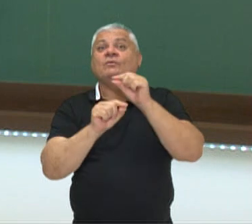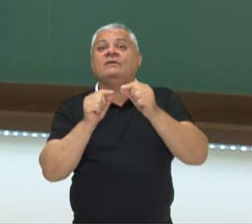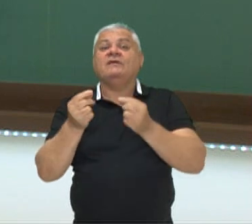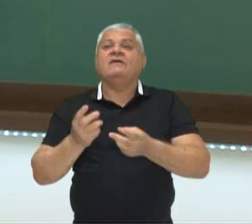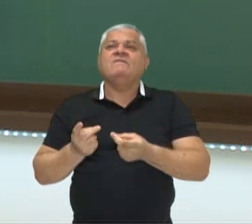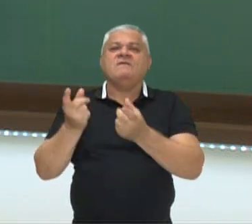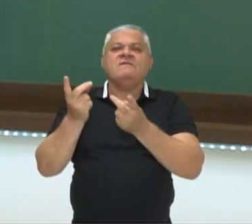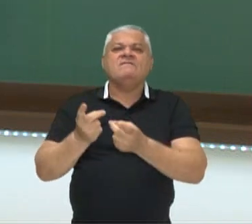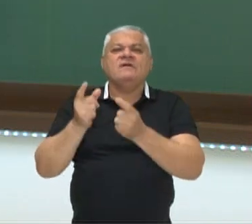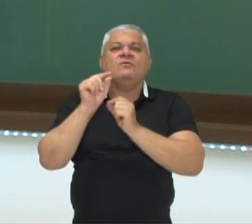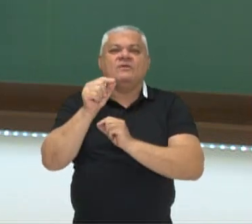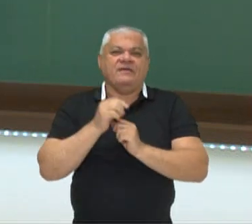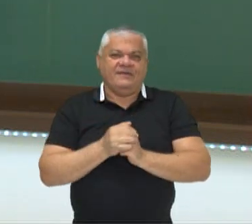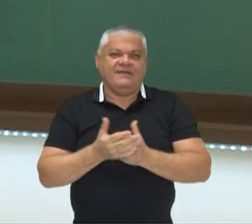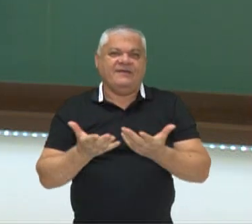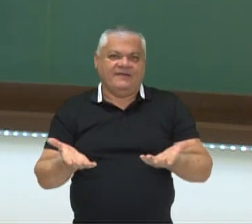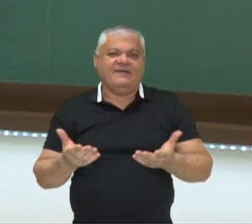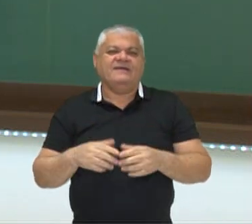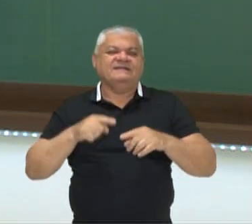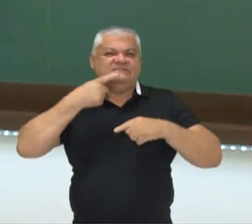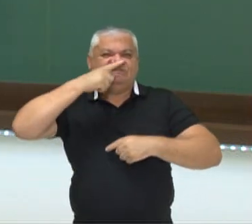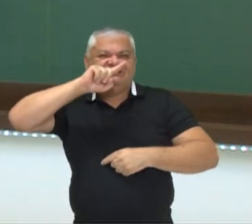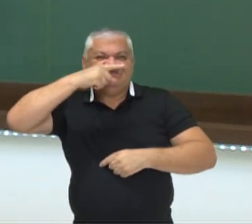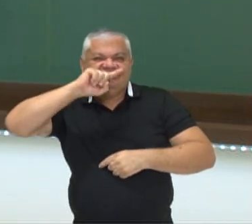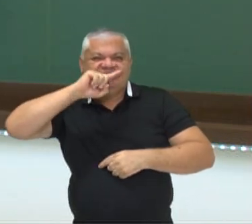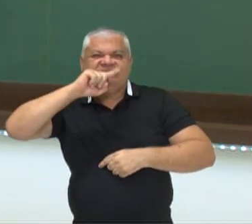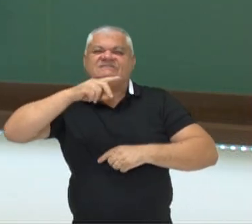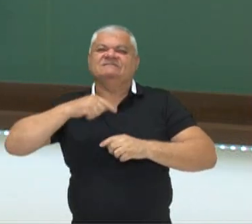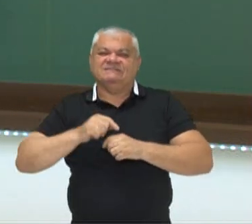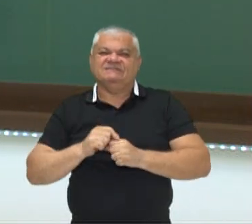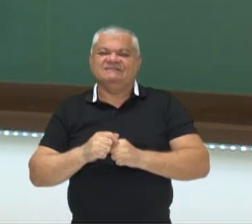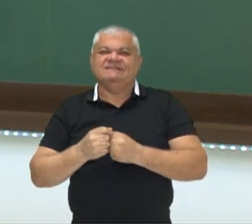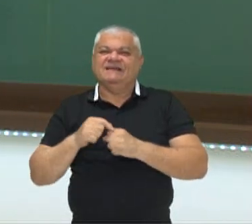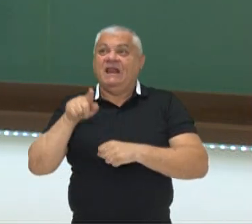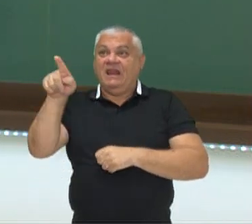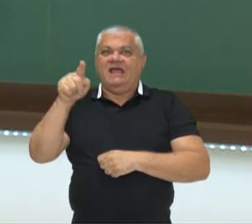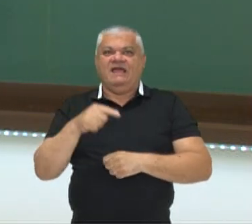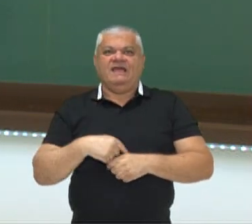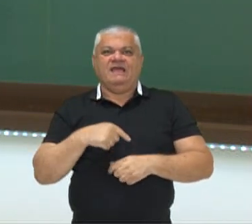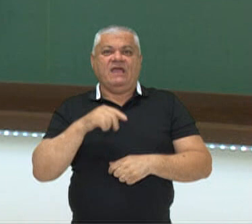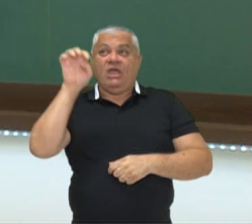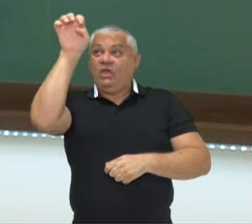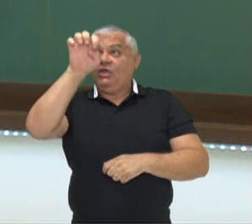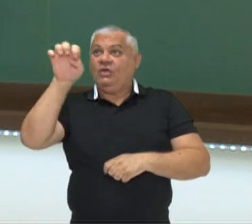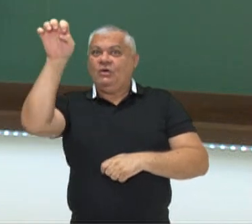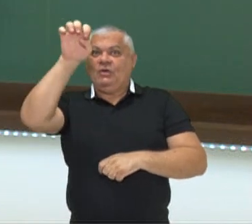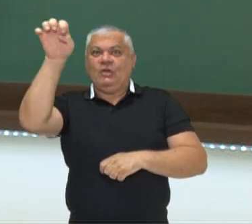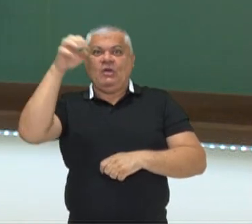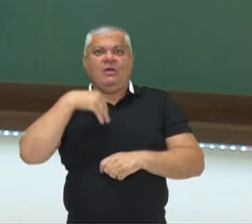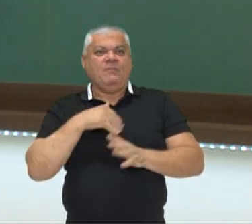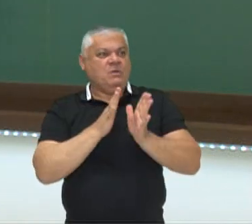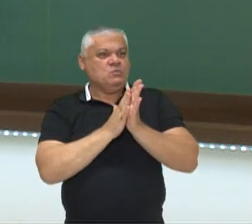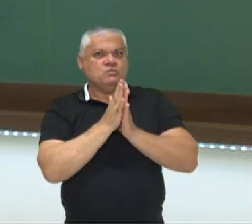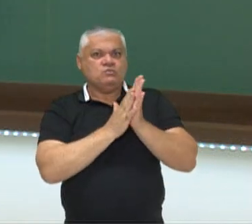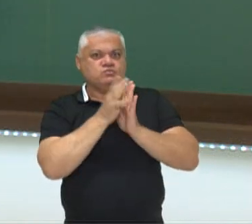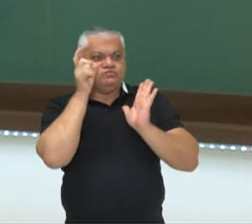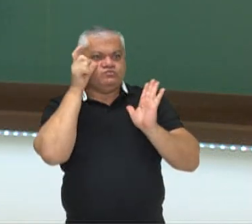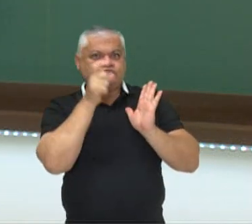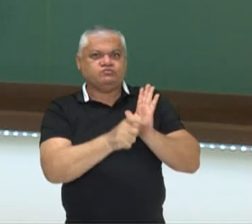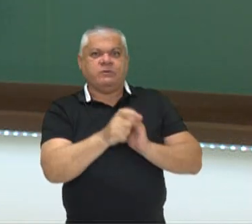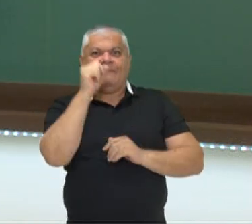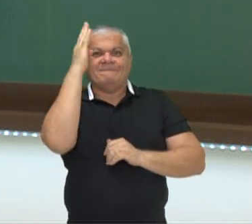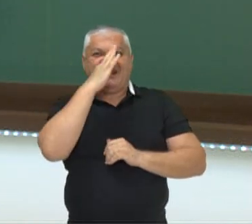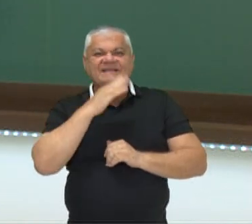dessa propriedade agrária era a cana-de-açúcar, produto de luxo na Europa. né? Por isso que grandes engenhos no Brasil,